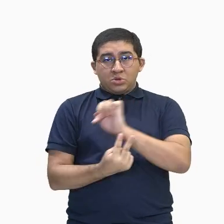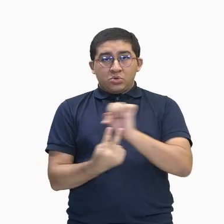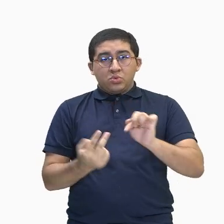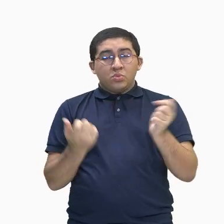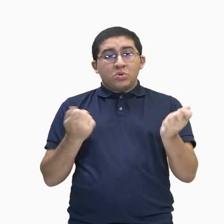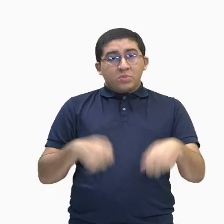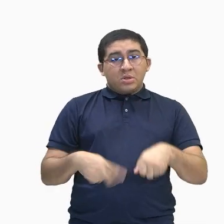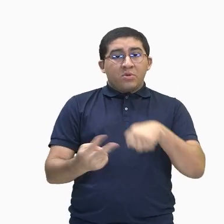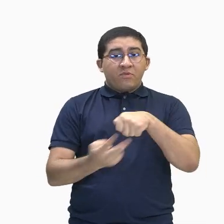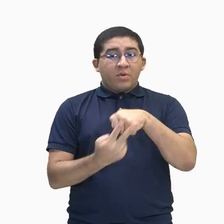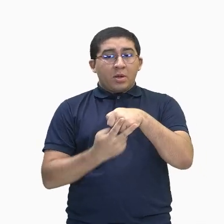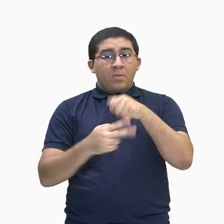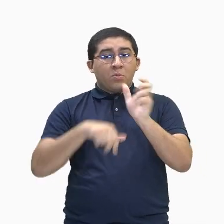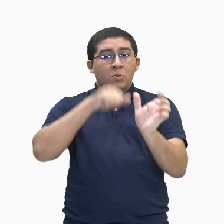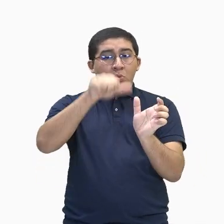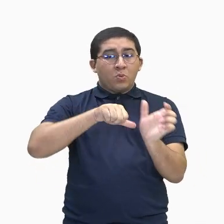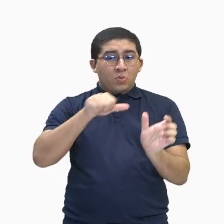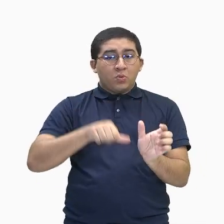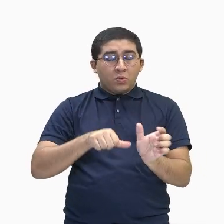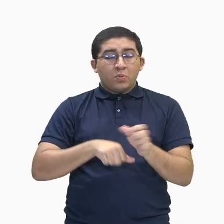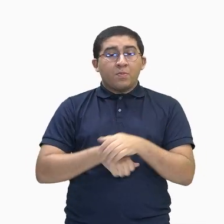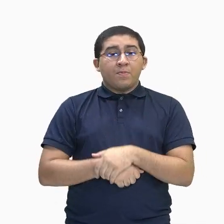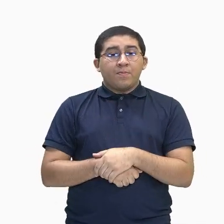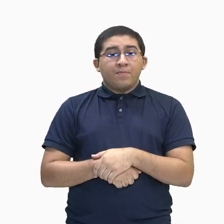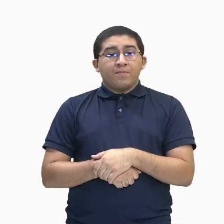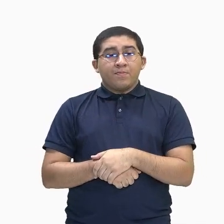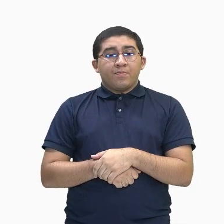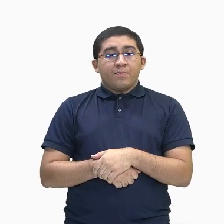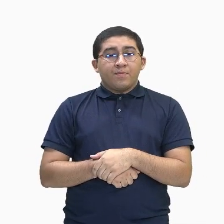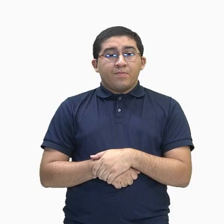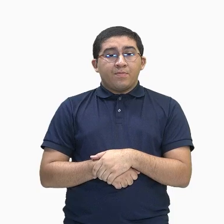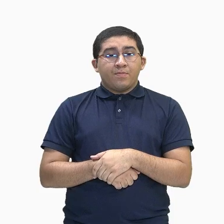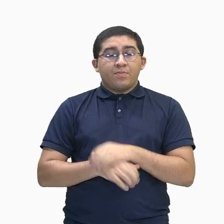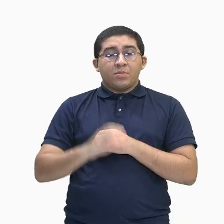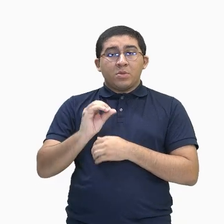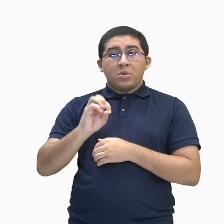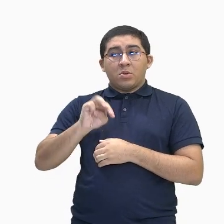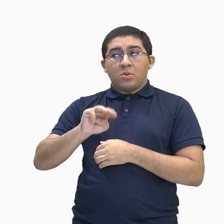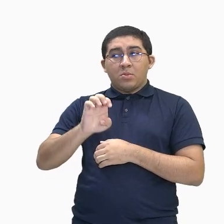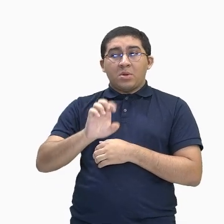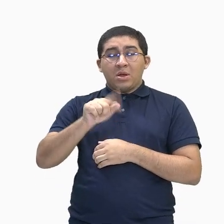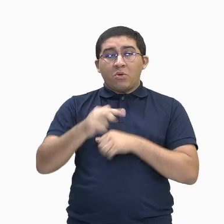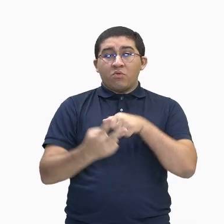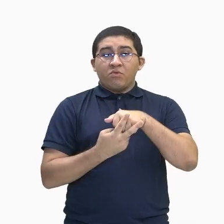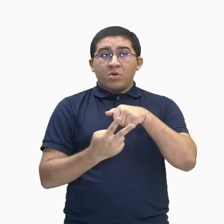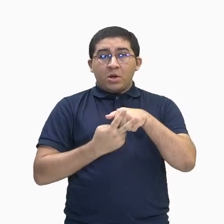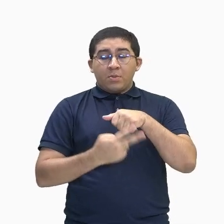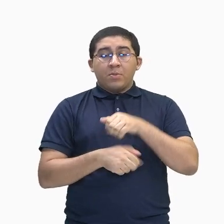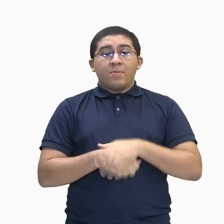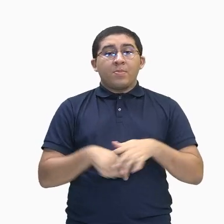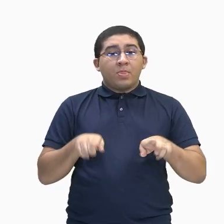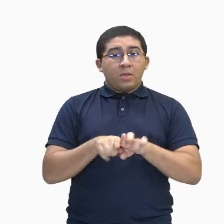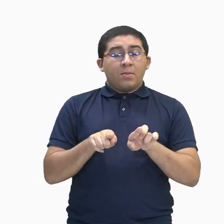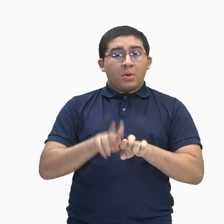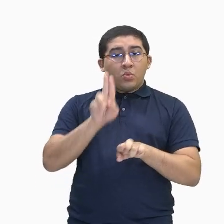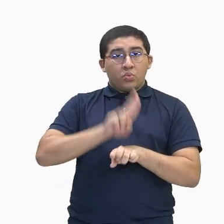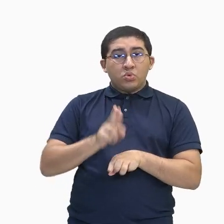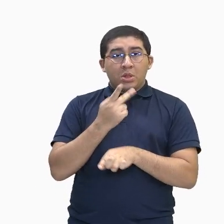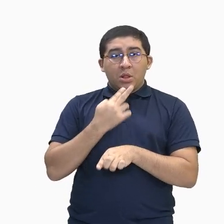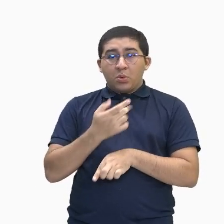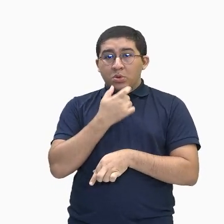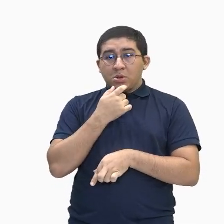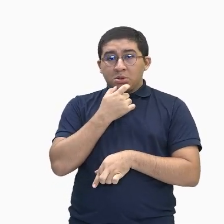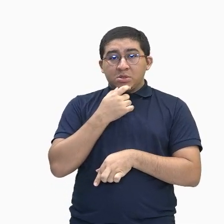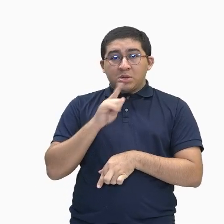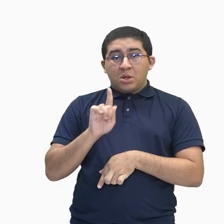aí. Come, que é o verbo vir, né? É o came. Verbo muito usado na língua inglesa.